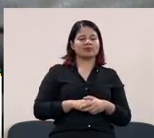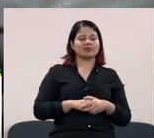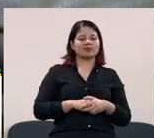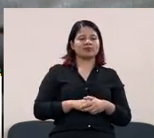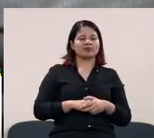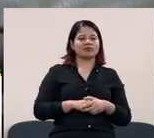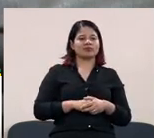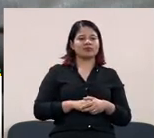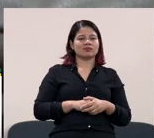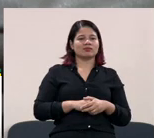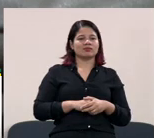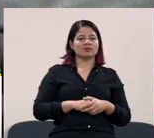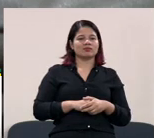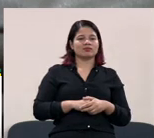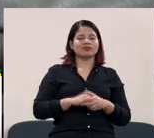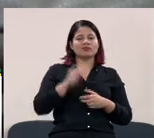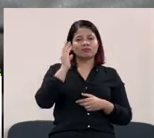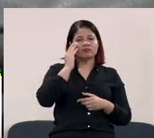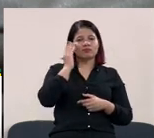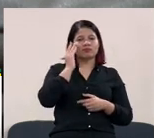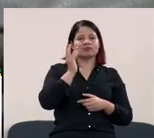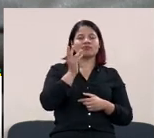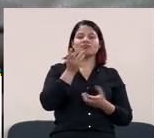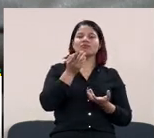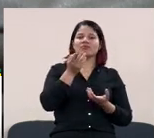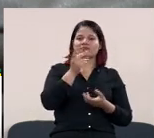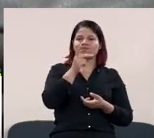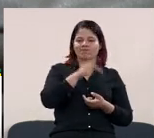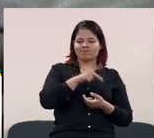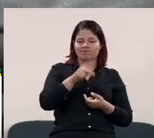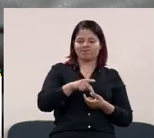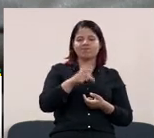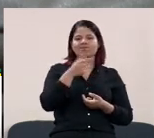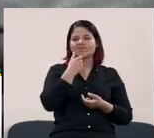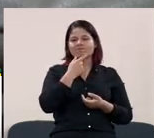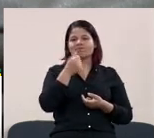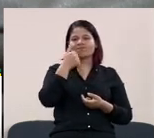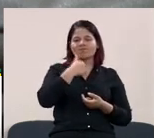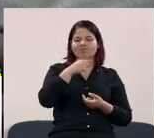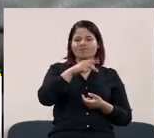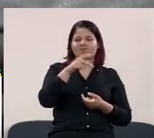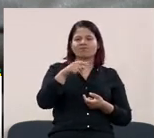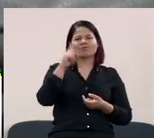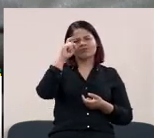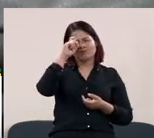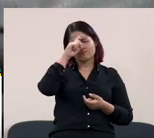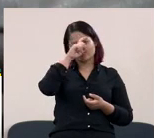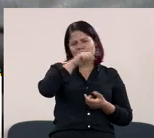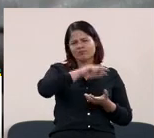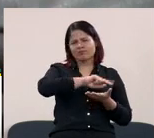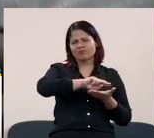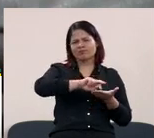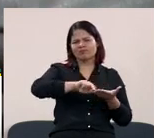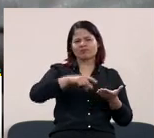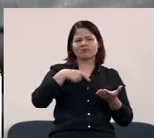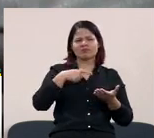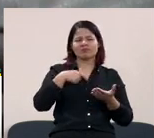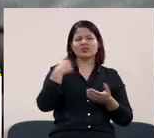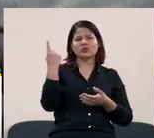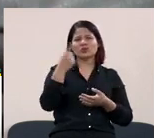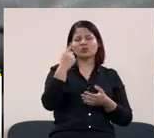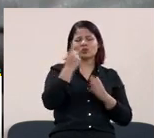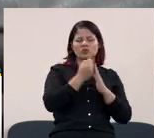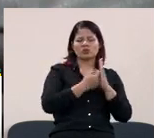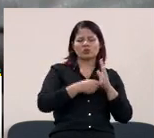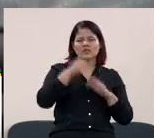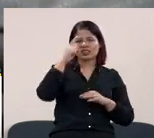Sabemos que o professor e a professora passam hoje por muitas dificuldades. A crise